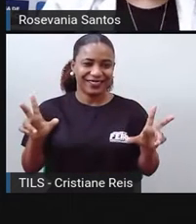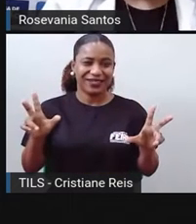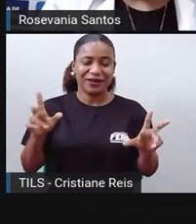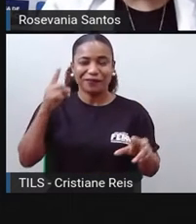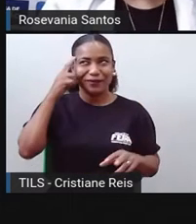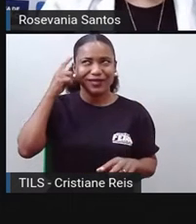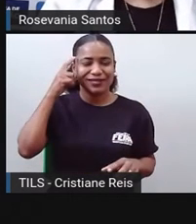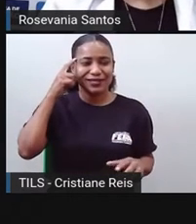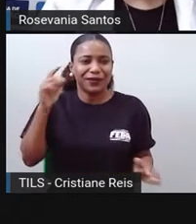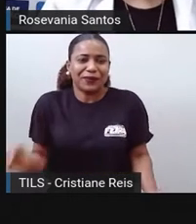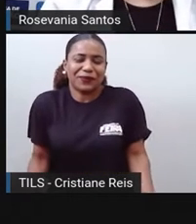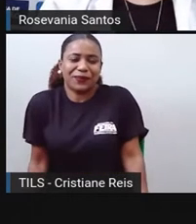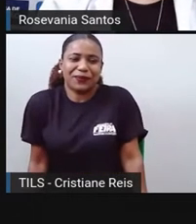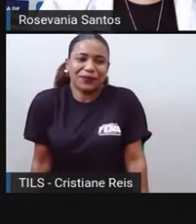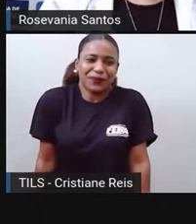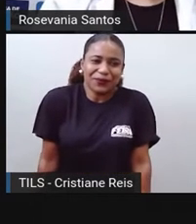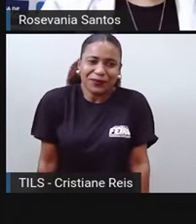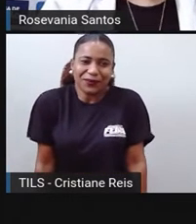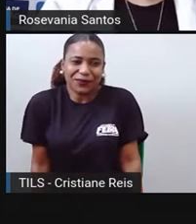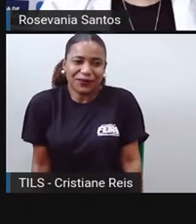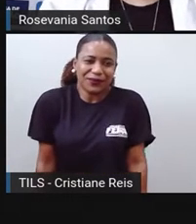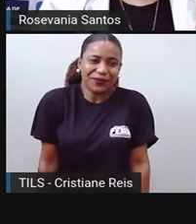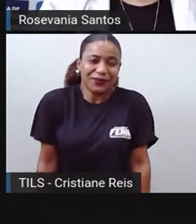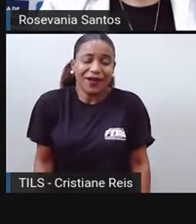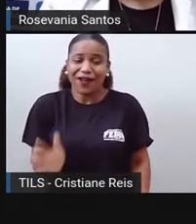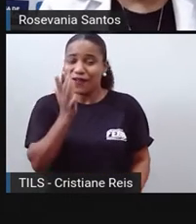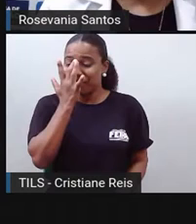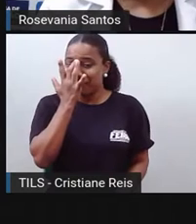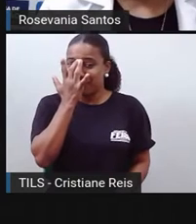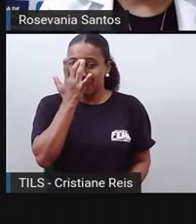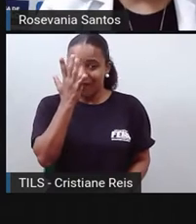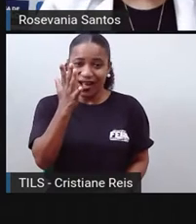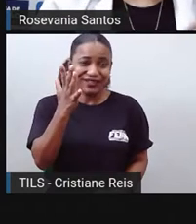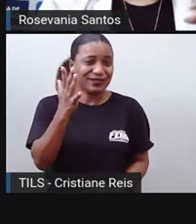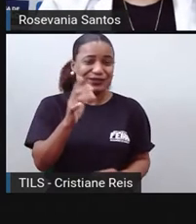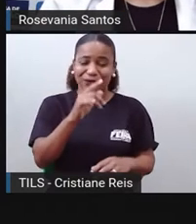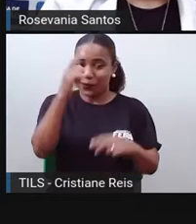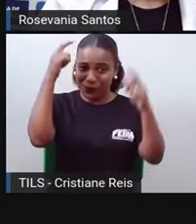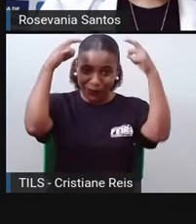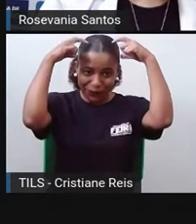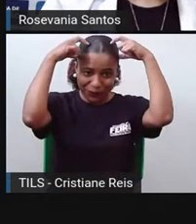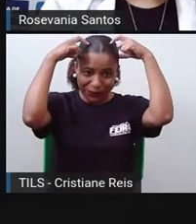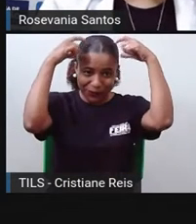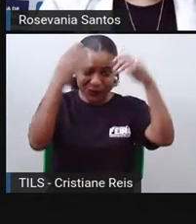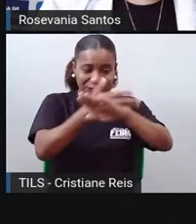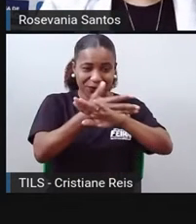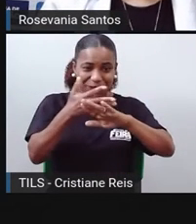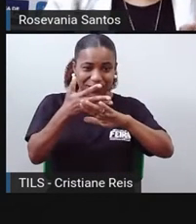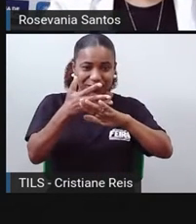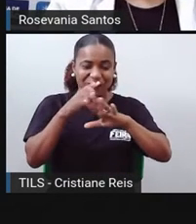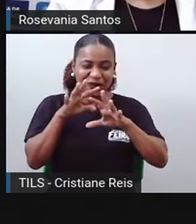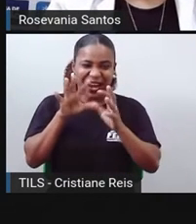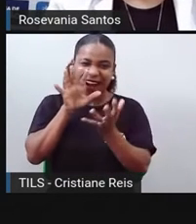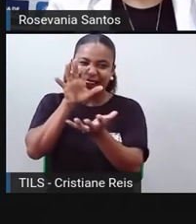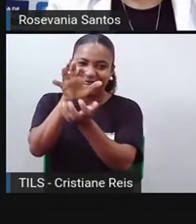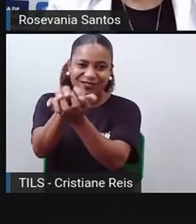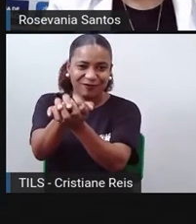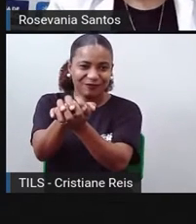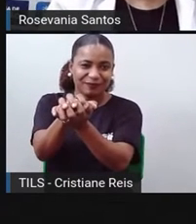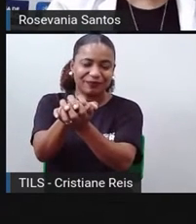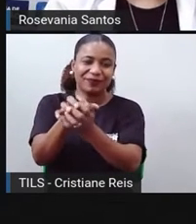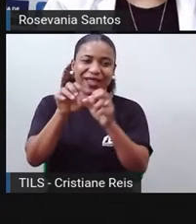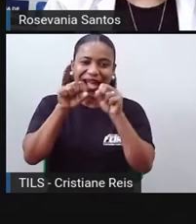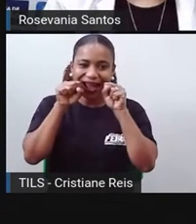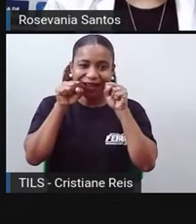Isso, eles andam, realmente. E os ursos polares, eles são realmente predadores, são exímios caçadores. Mas eles não estão nos